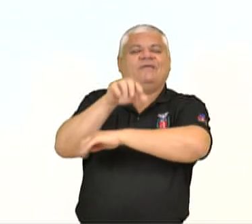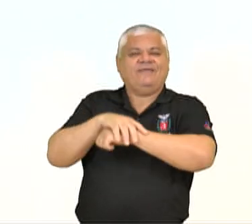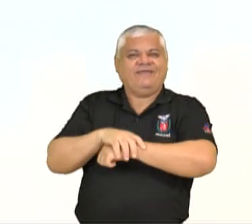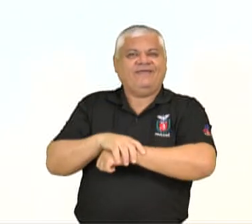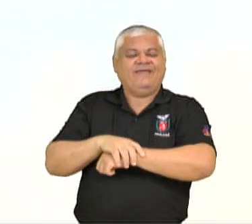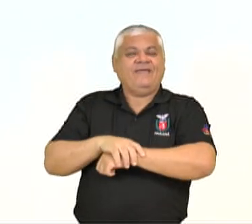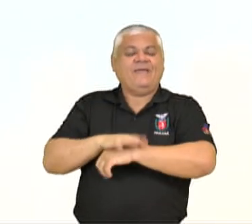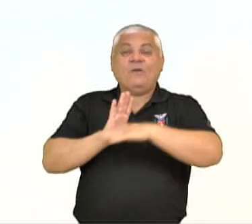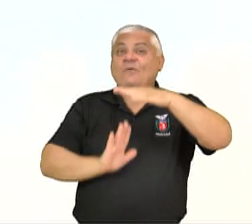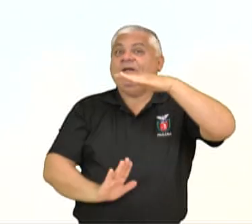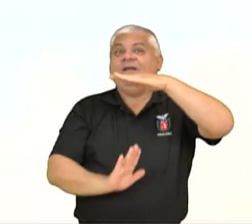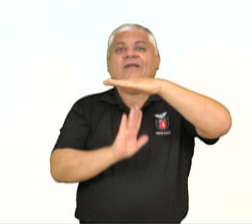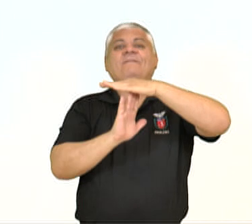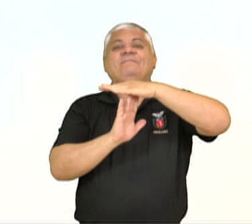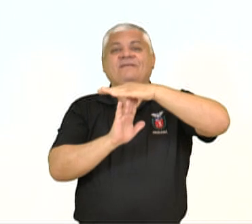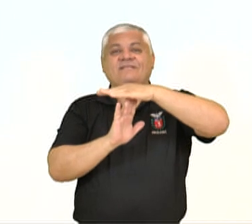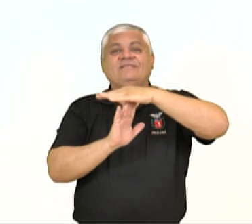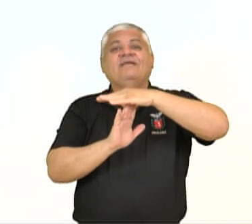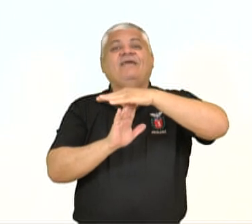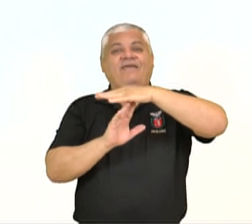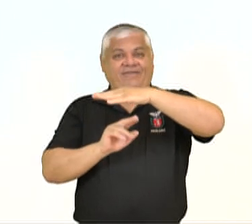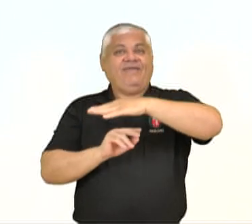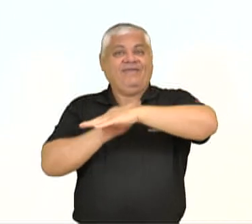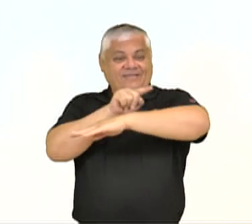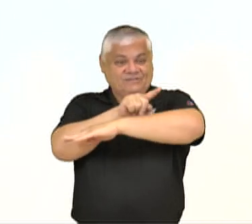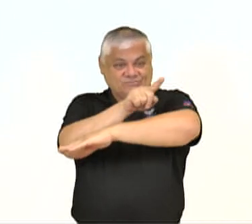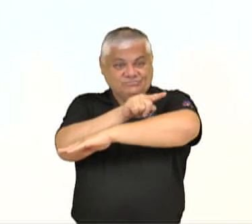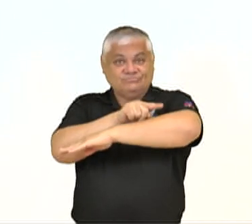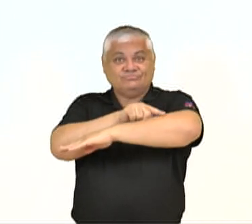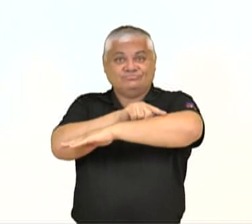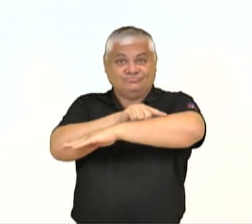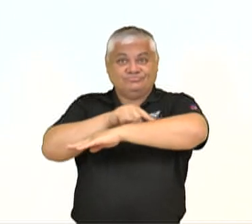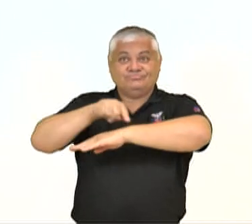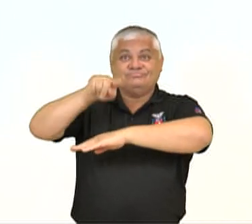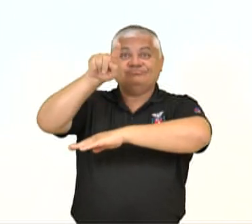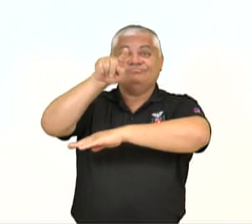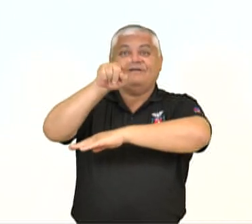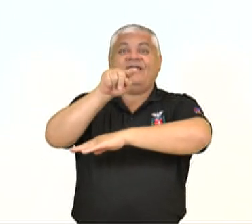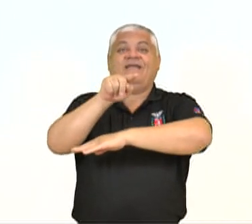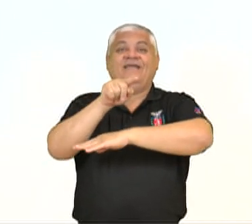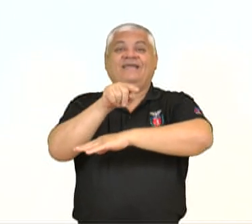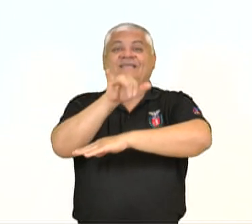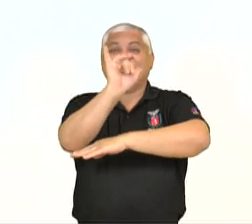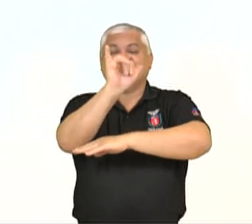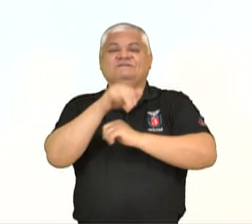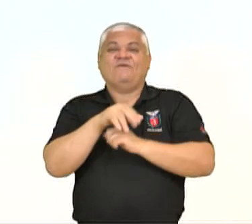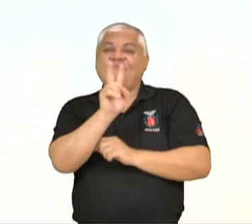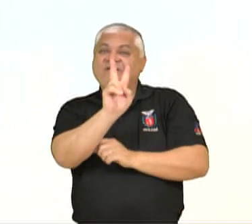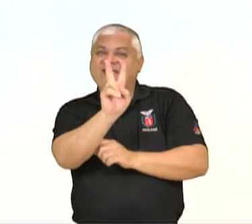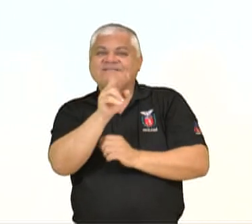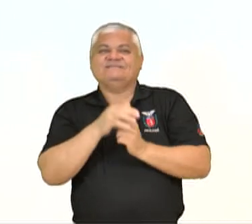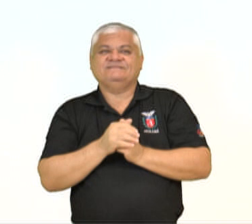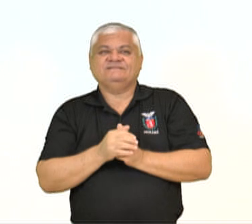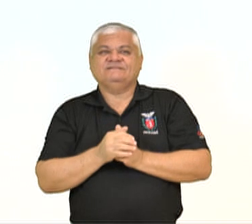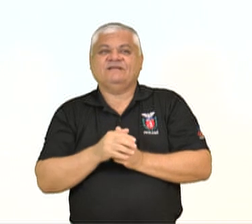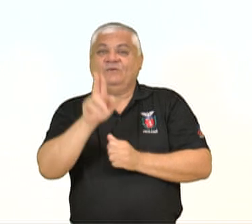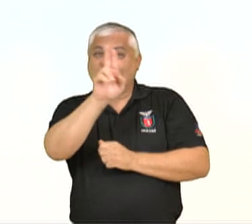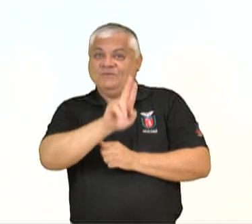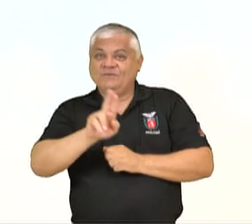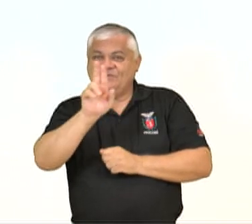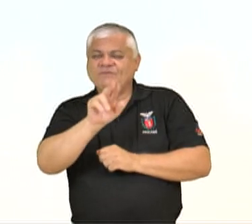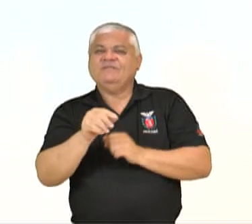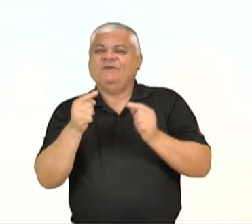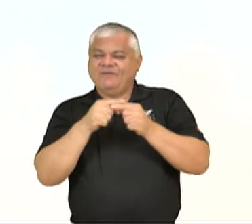de máximo. E o ponto de máximo é o vértice da minha parábola. Nesse caso, nós podemos utilizar